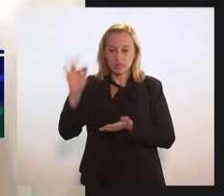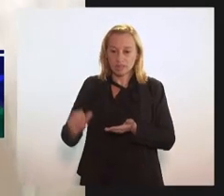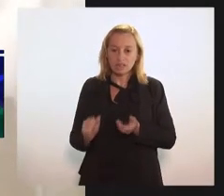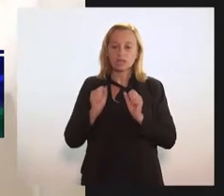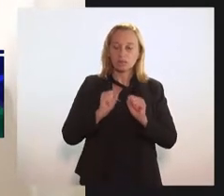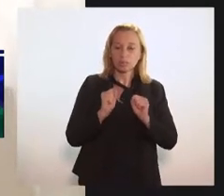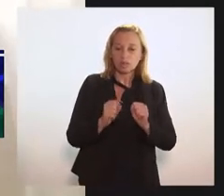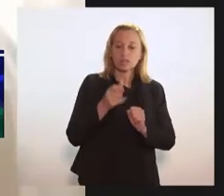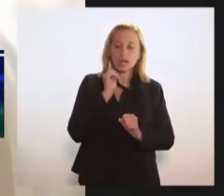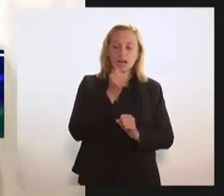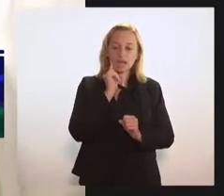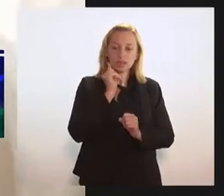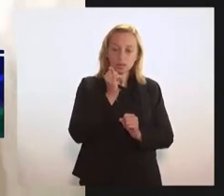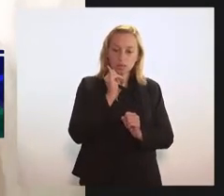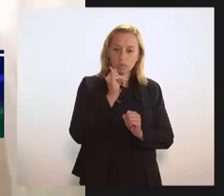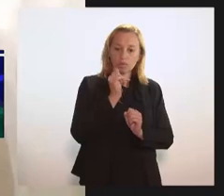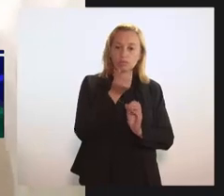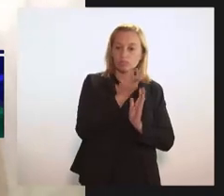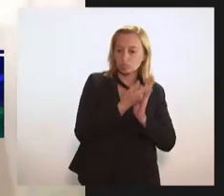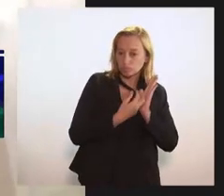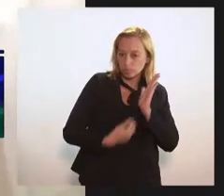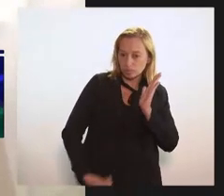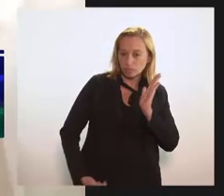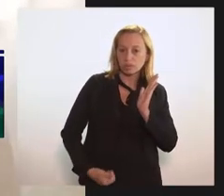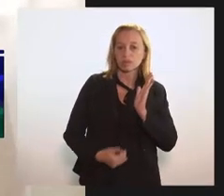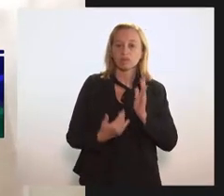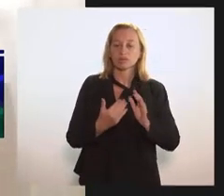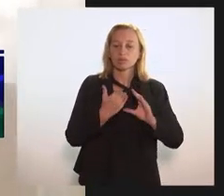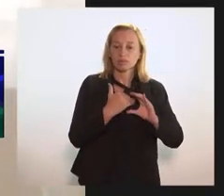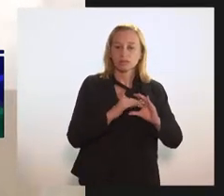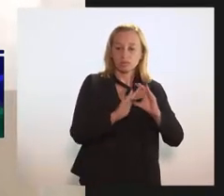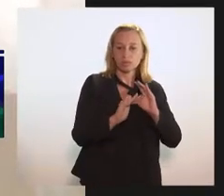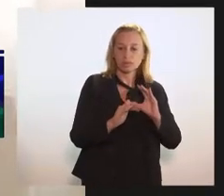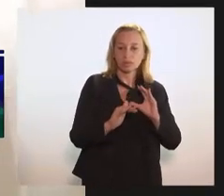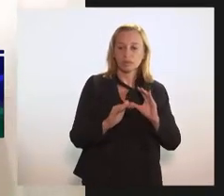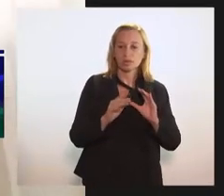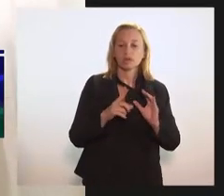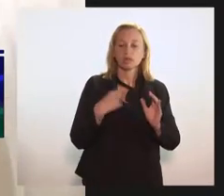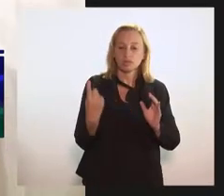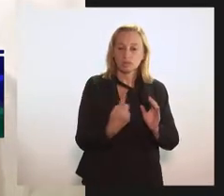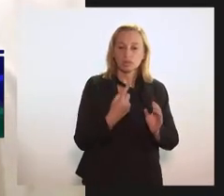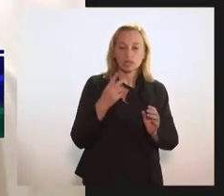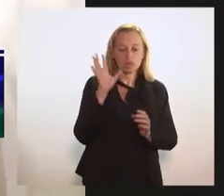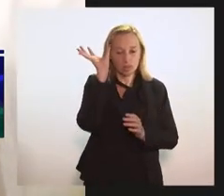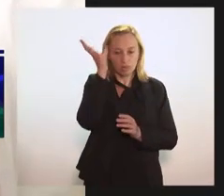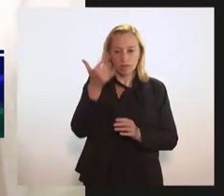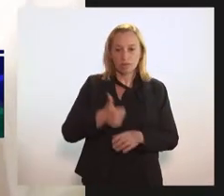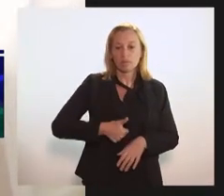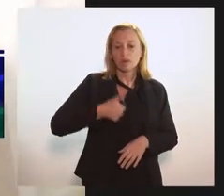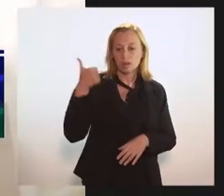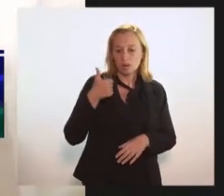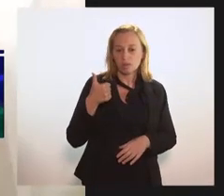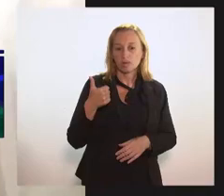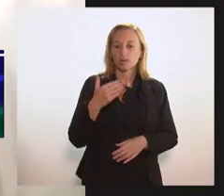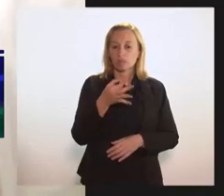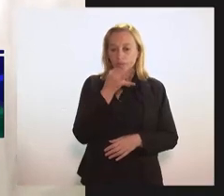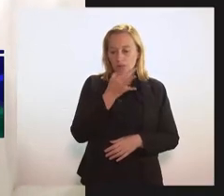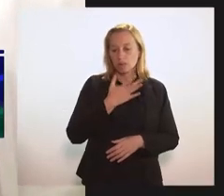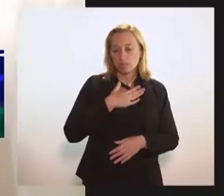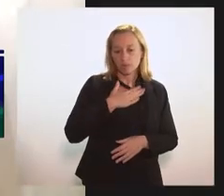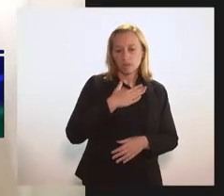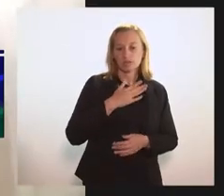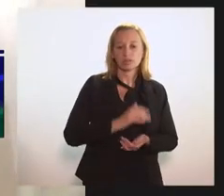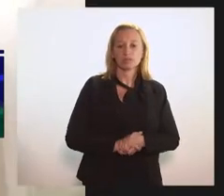produzir um relatório justamente para subsidiar o Parlamento numa melhor decisão. Então, fica aí a minha sugestão para que